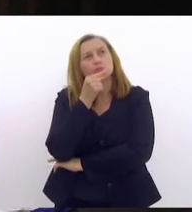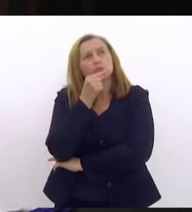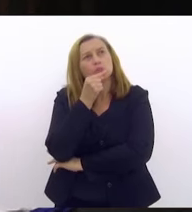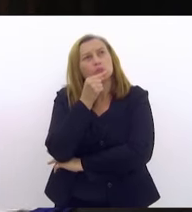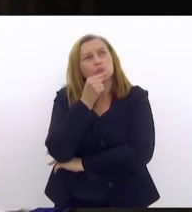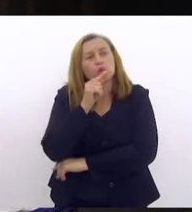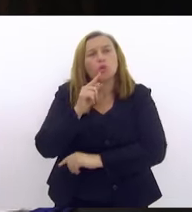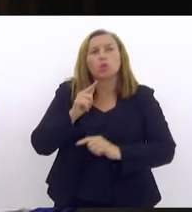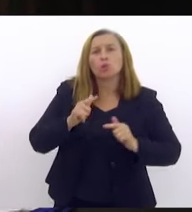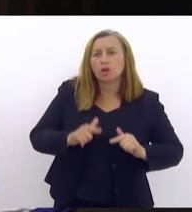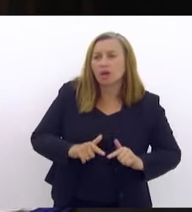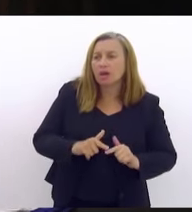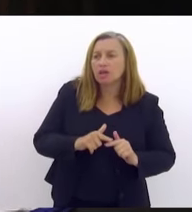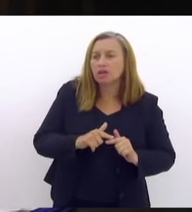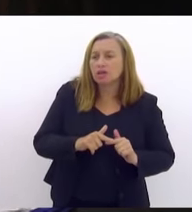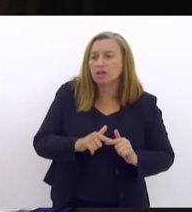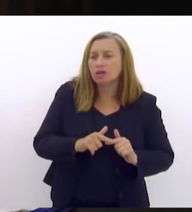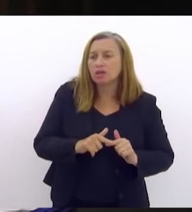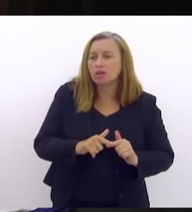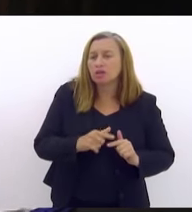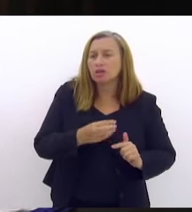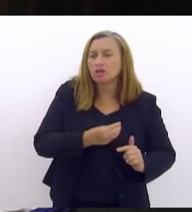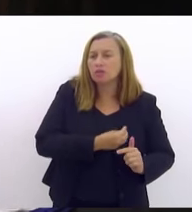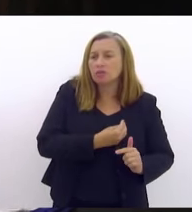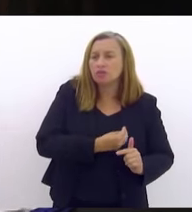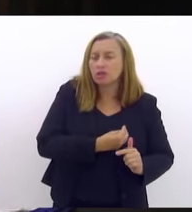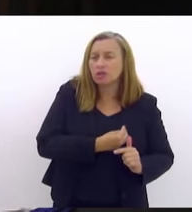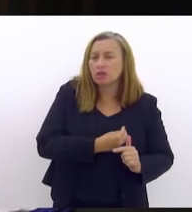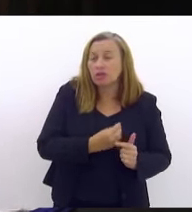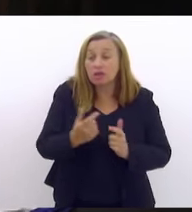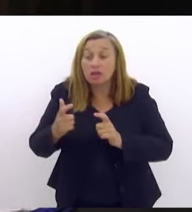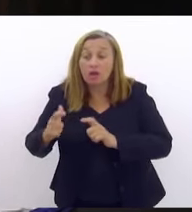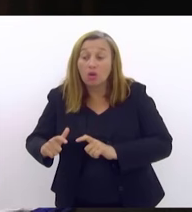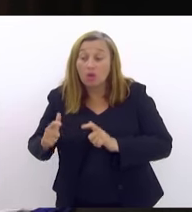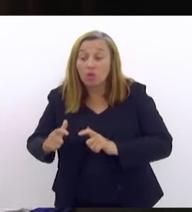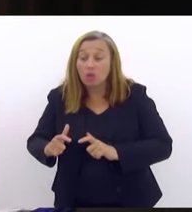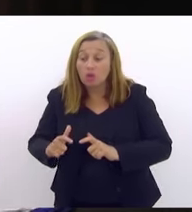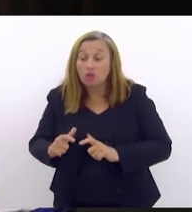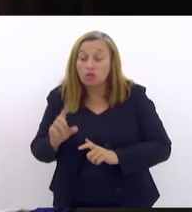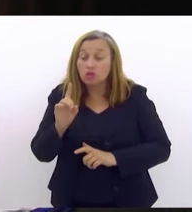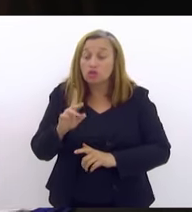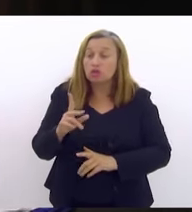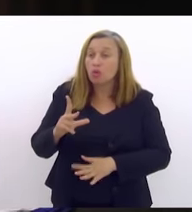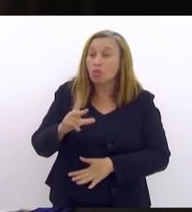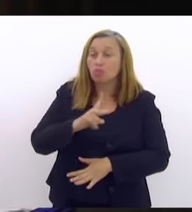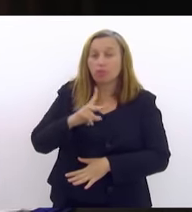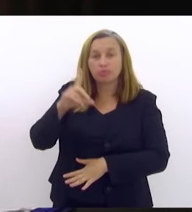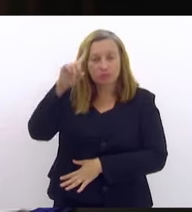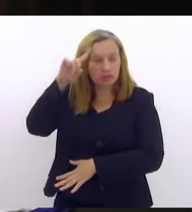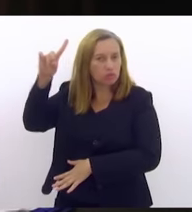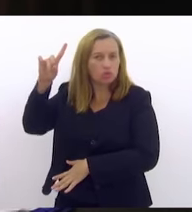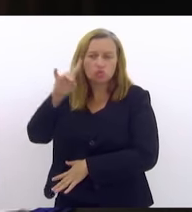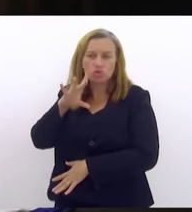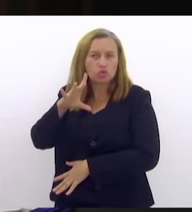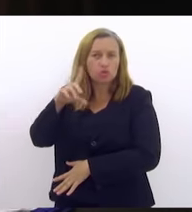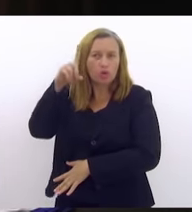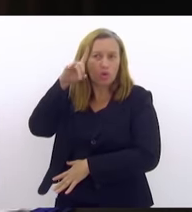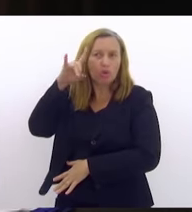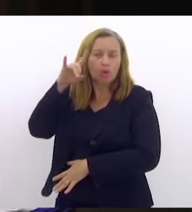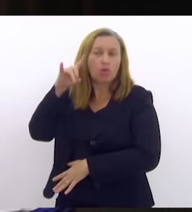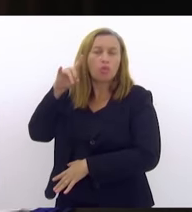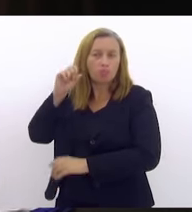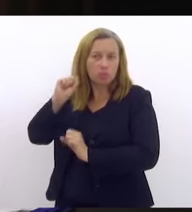vim e aonde só o próprio Deus podia me fazer